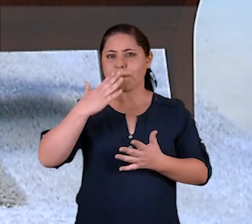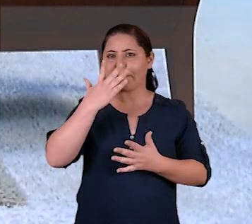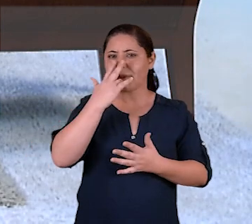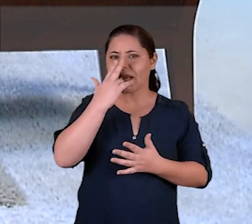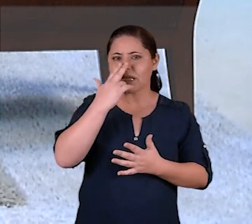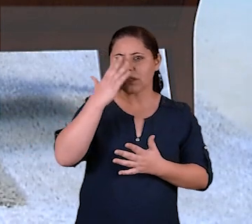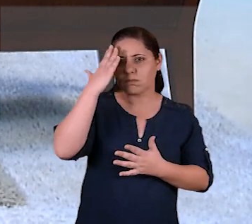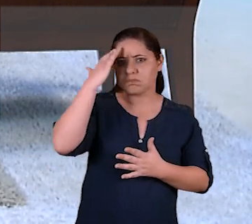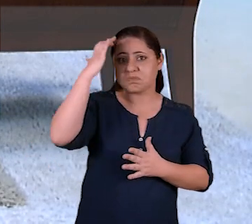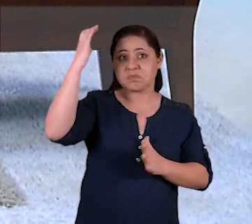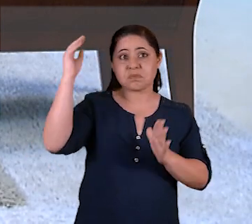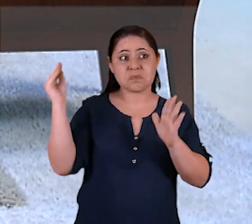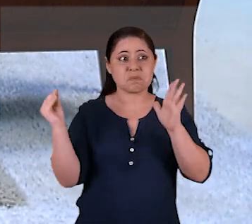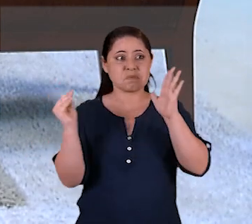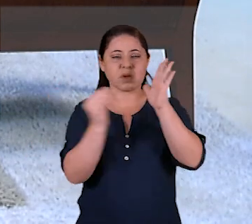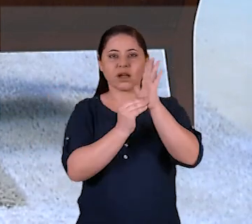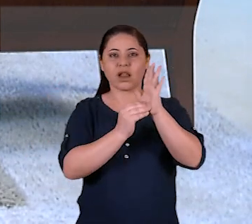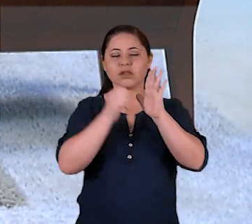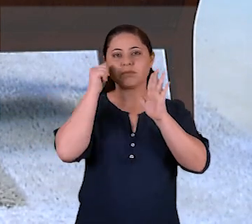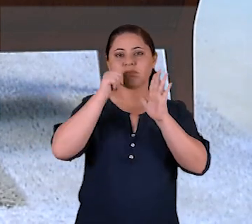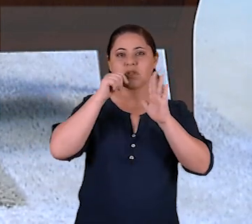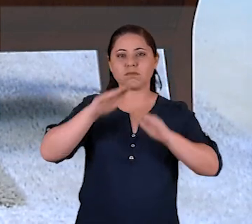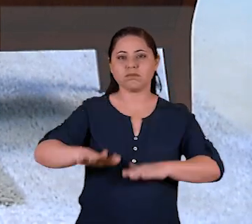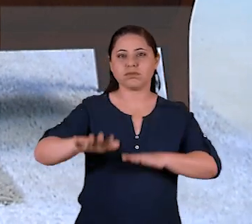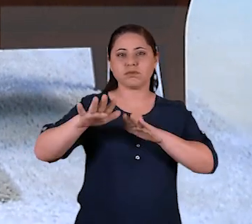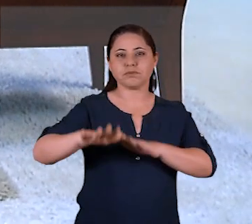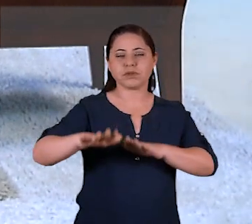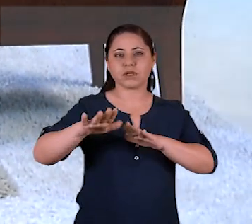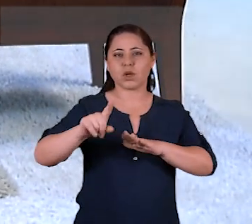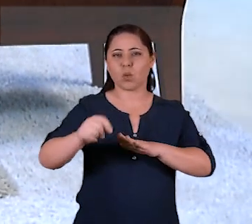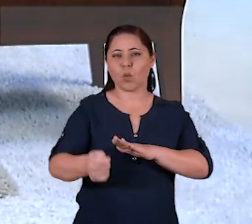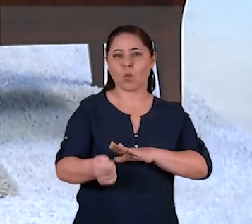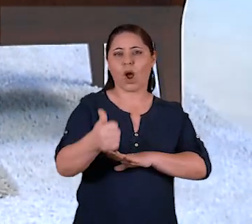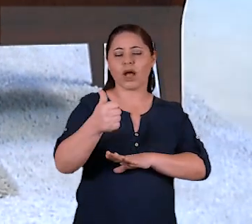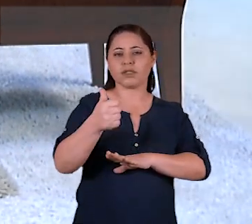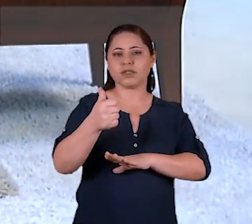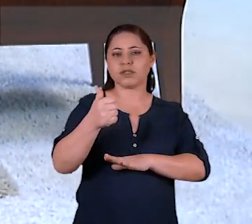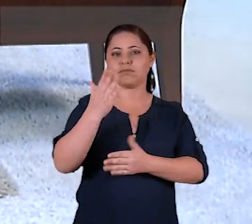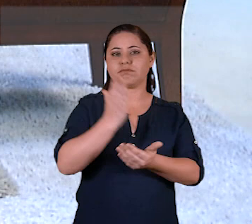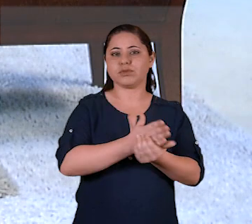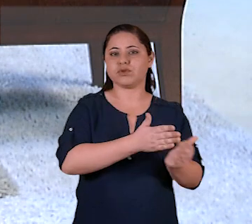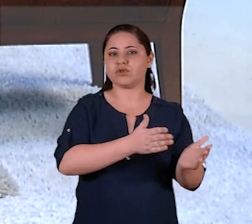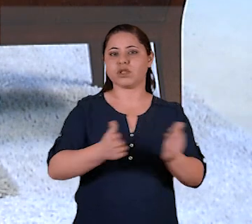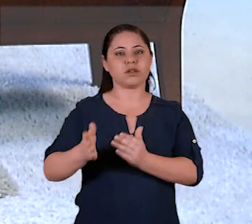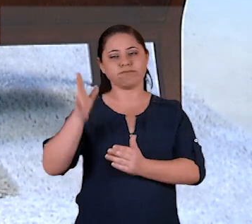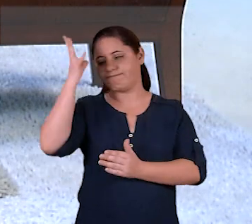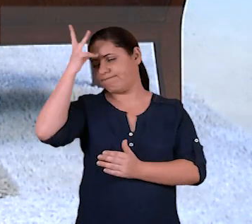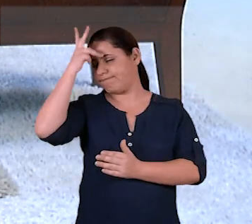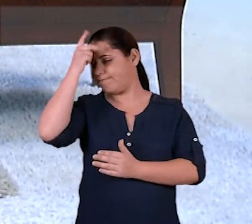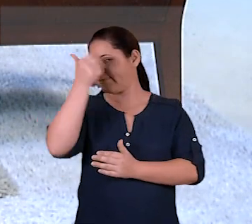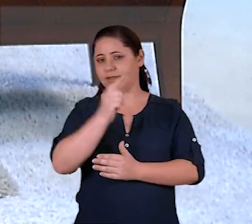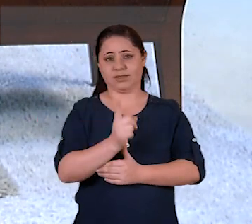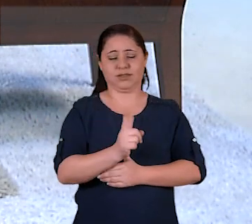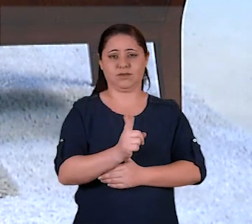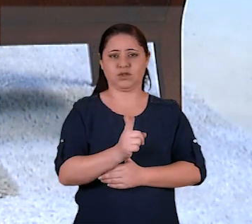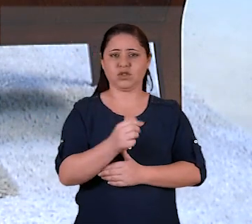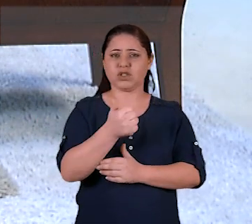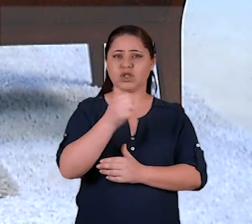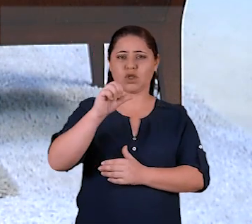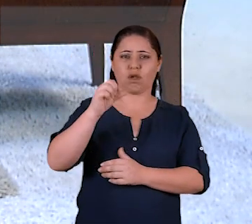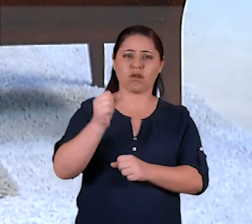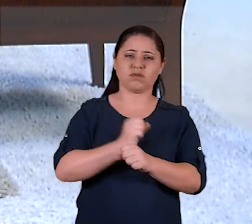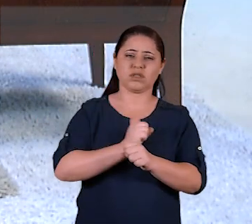aí desse movimento de mulheres que ficou quase, né, sem ter o seu caso resolvido, 19 anos. E eu gostaria de